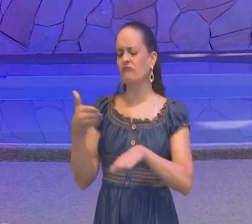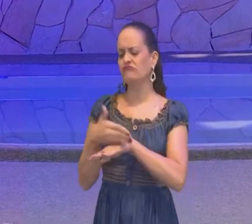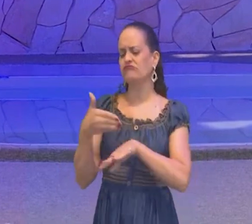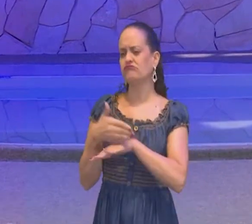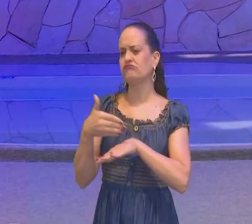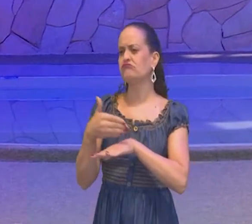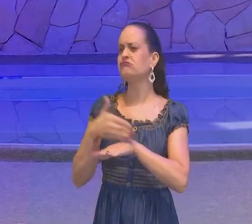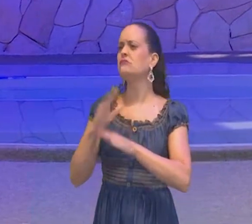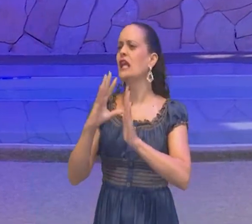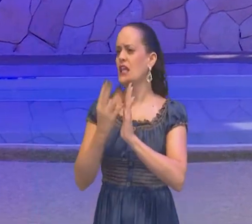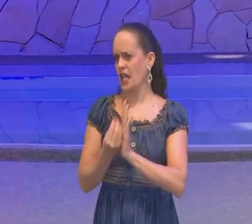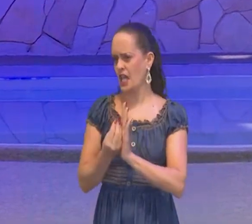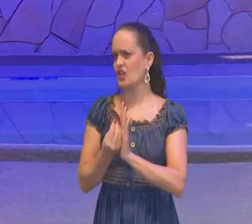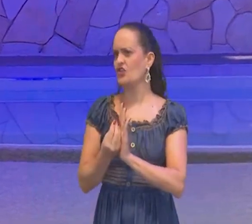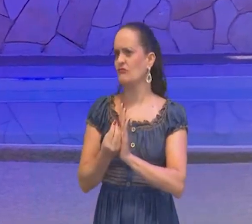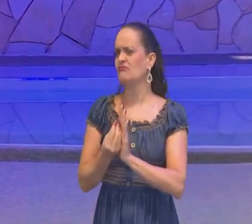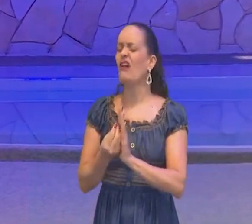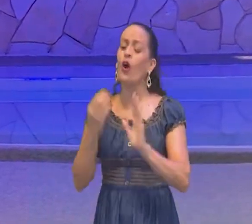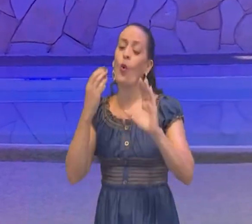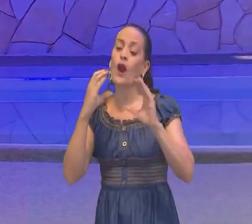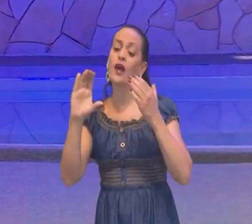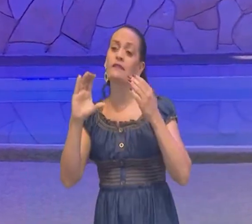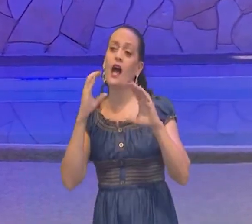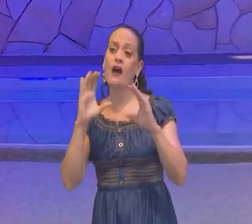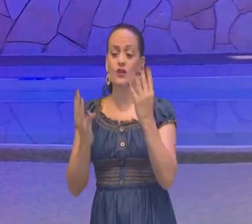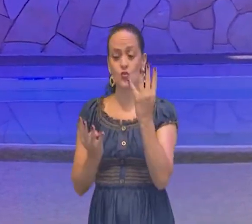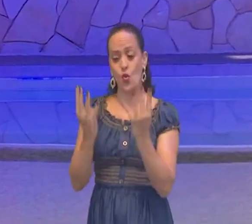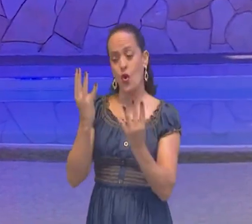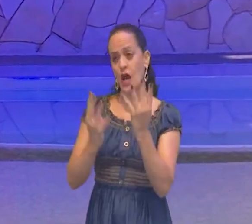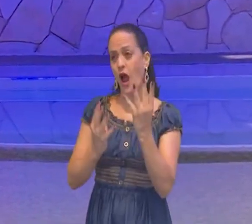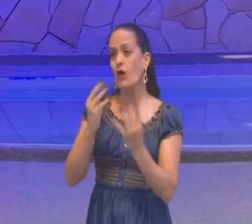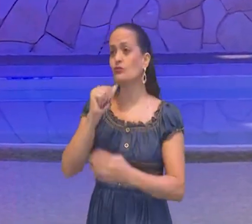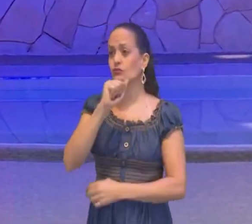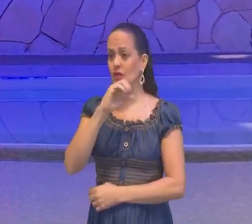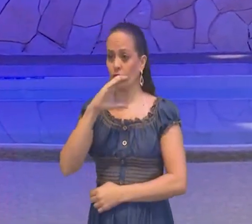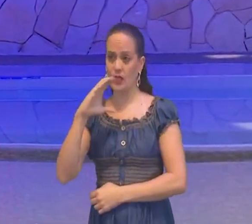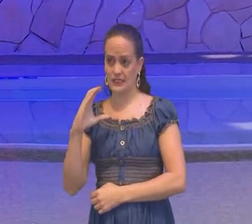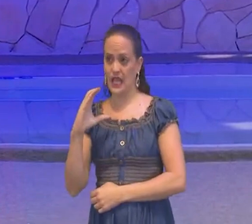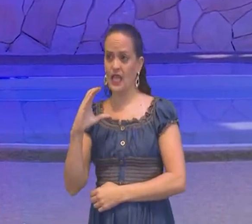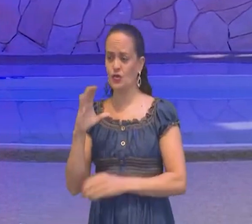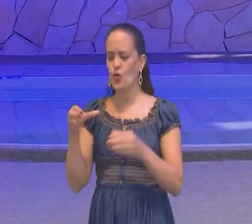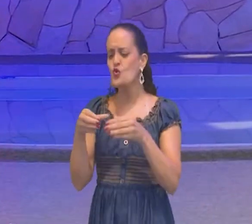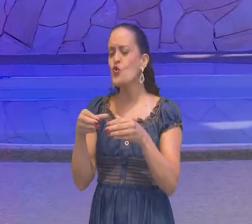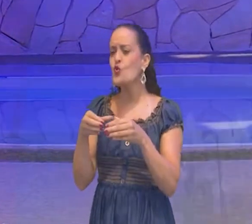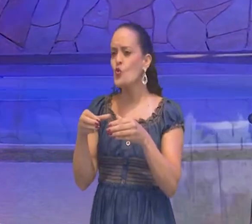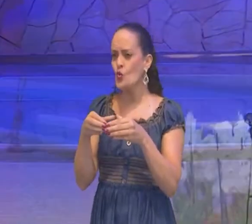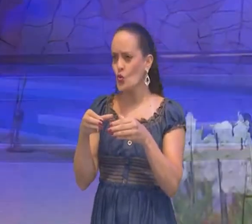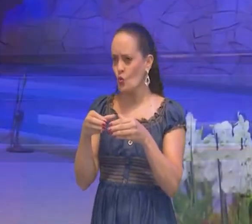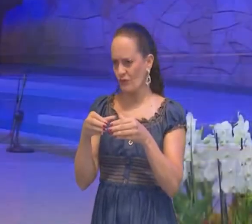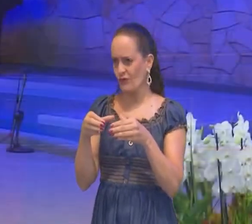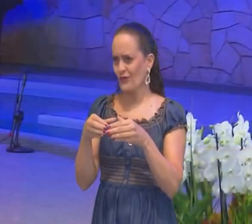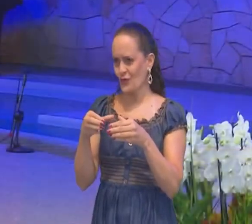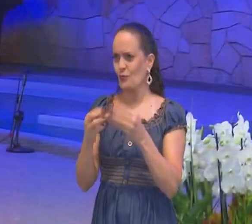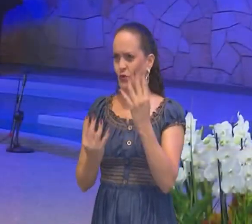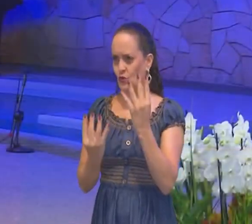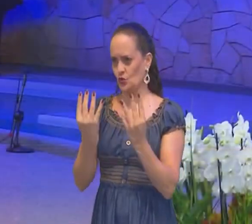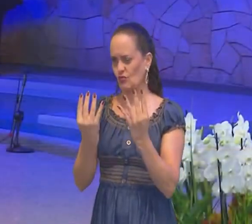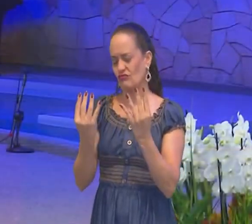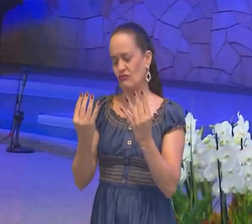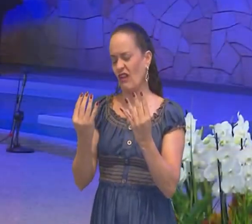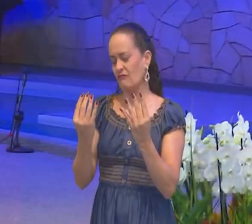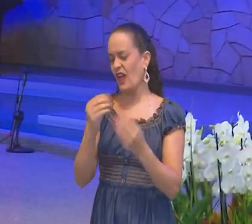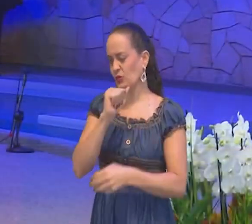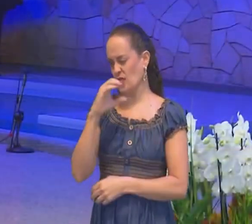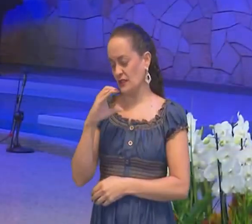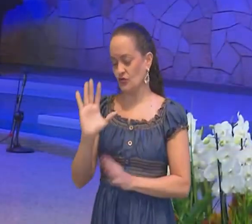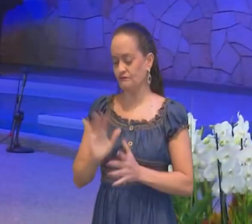tempo, eu cantava inclusive no coro dos adolescentes, no conjunto, na época, no conjunto dos adolescentes, e